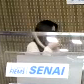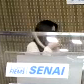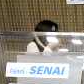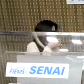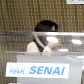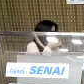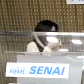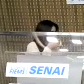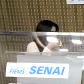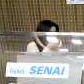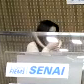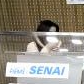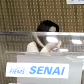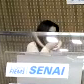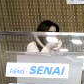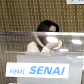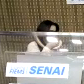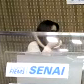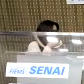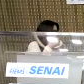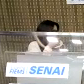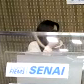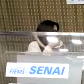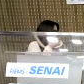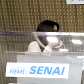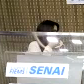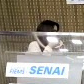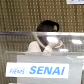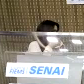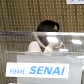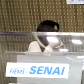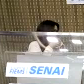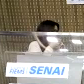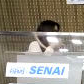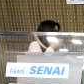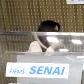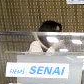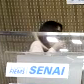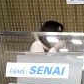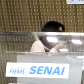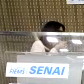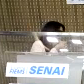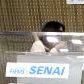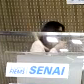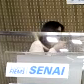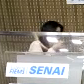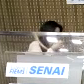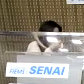com 16%, e agora no primeiro de 2021 nós estamos com 10% e 8,5% no segundo